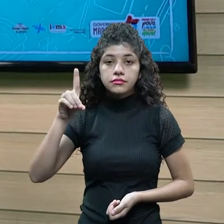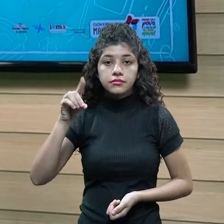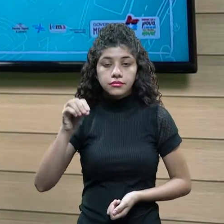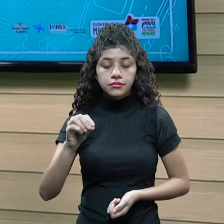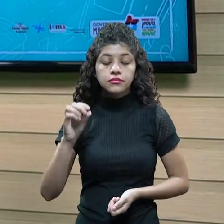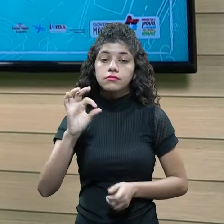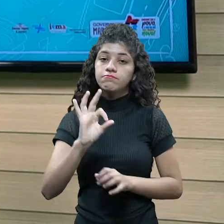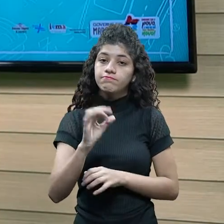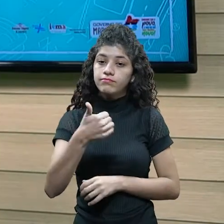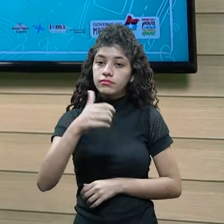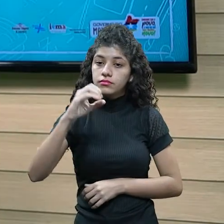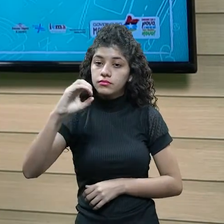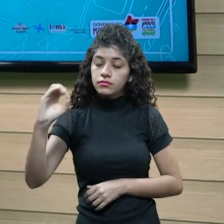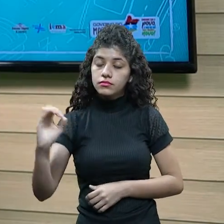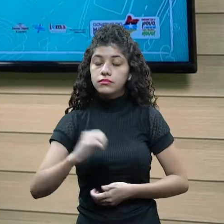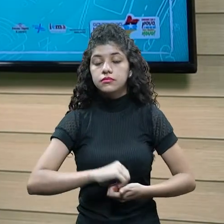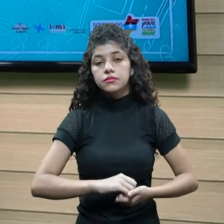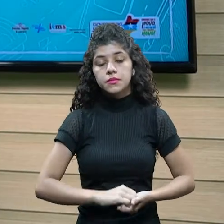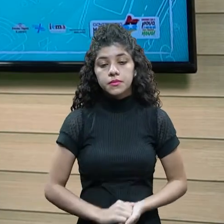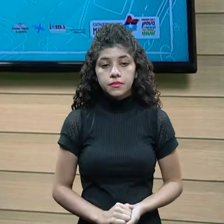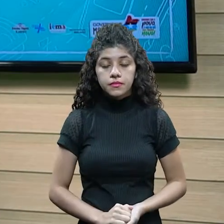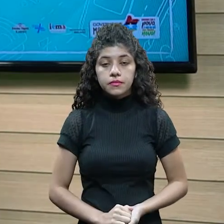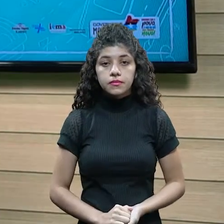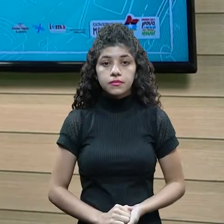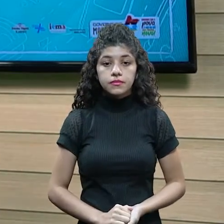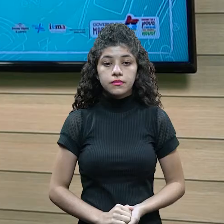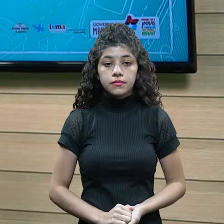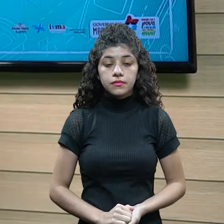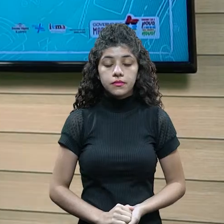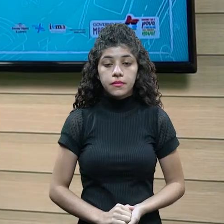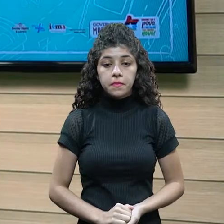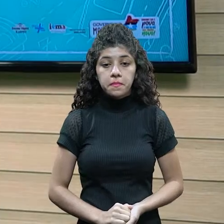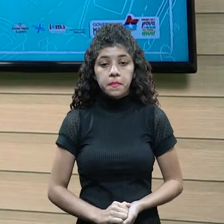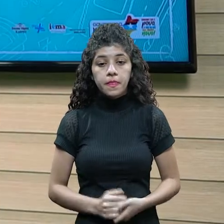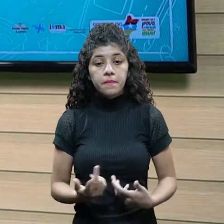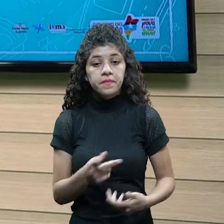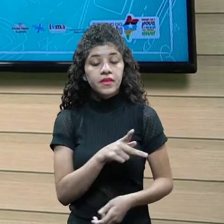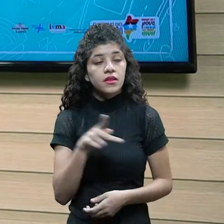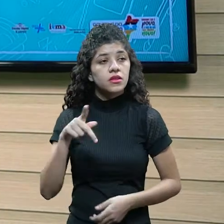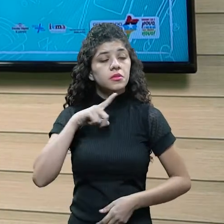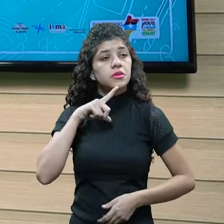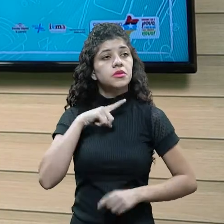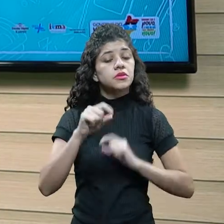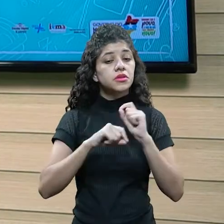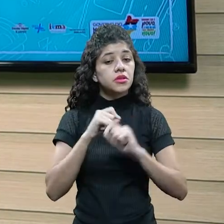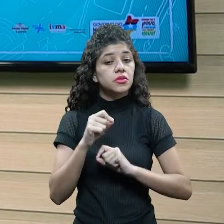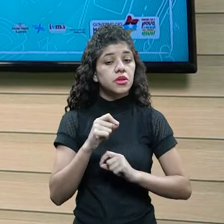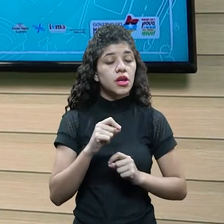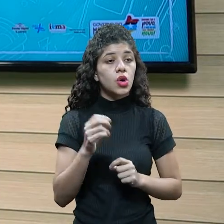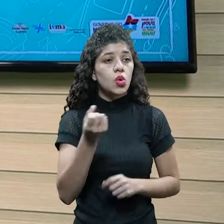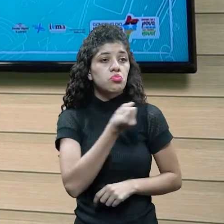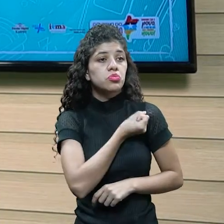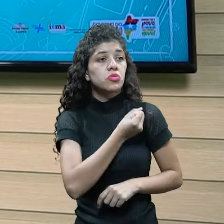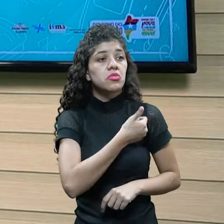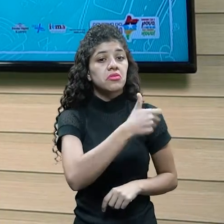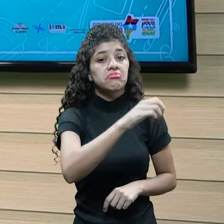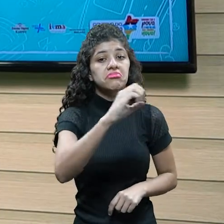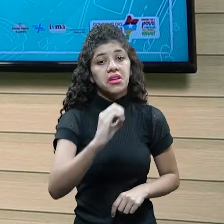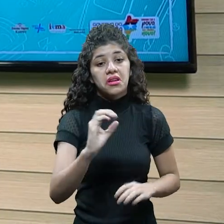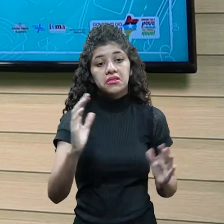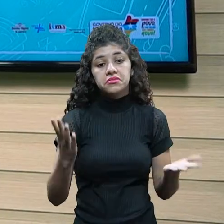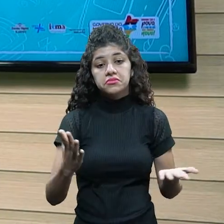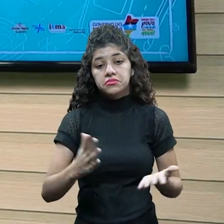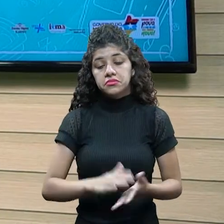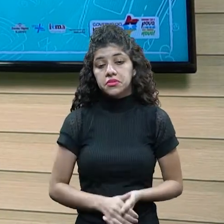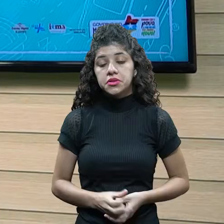tenho o numerador, que é a parte de cima, e o denominador, que é a parte de baixo. Professor, mas eu tenho lá uma fração com o número 10 embaixo, o